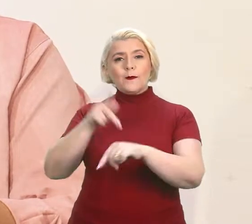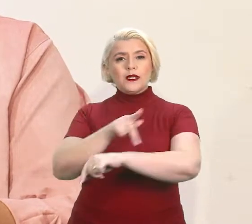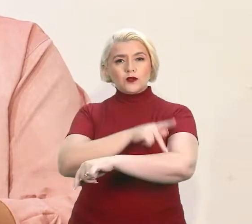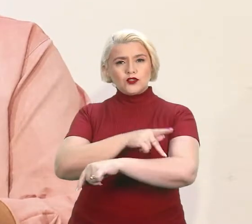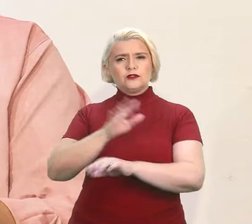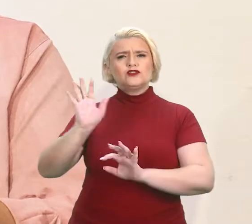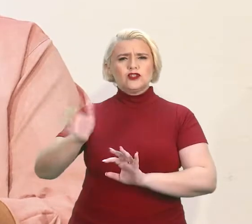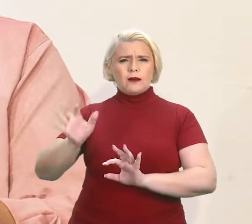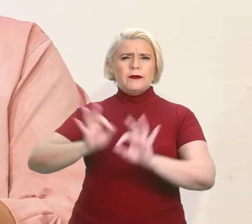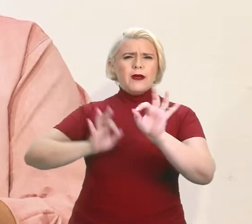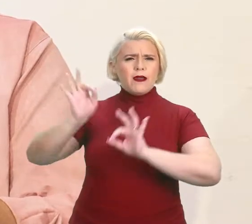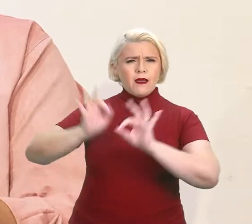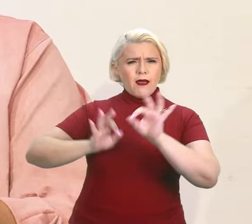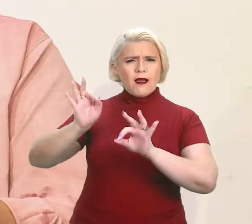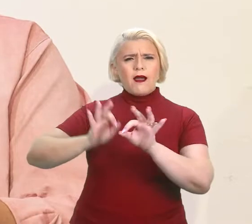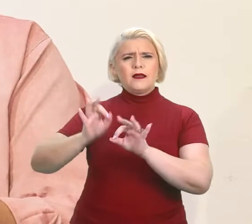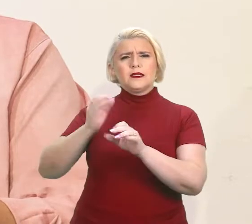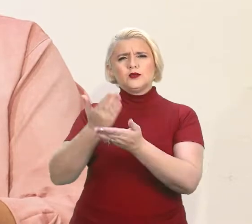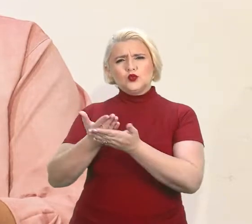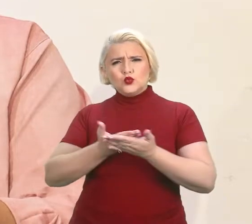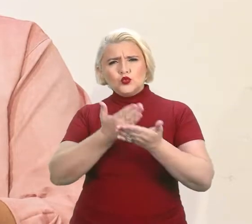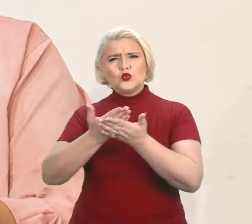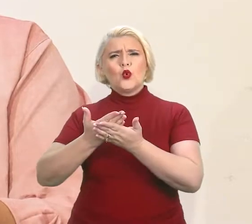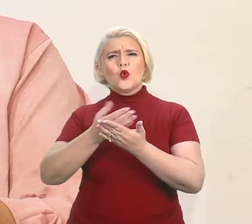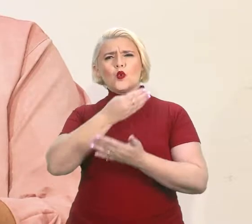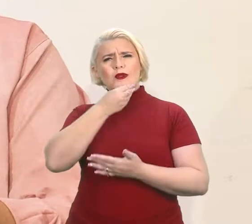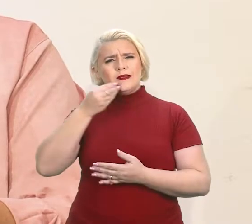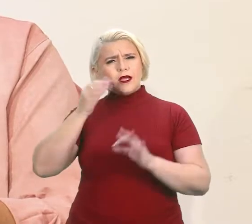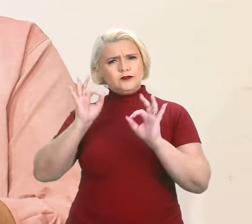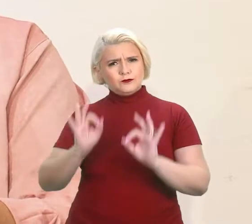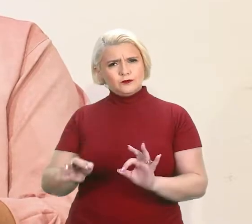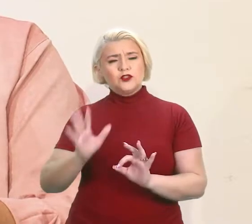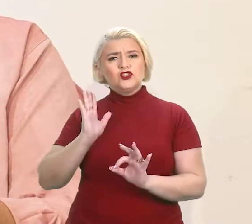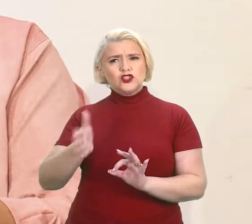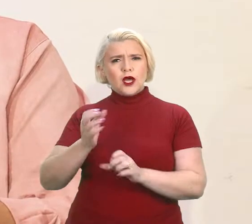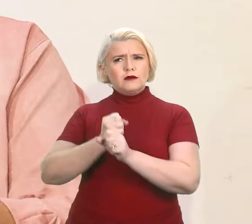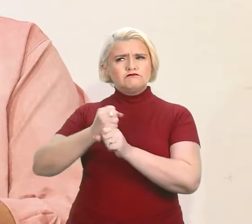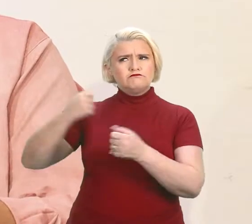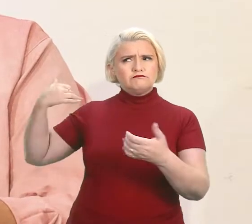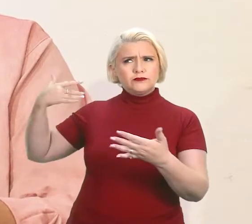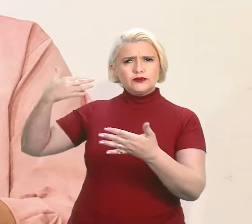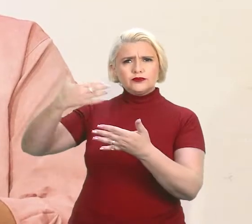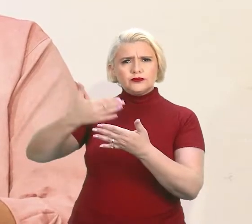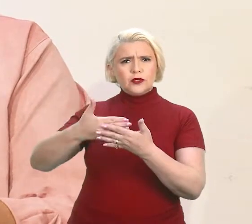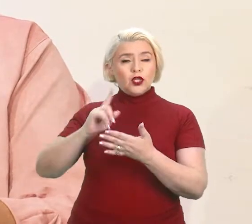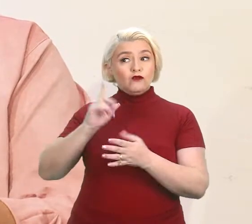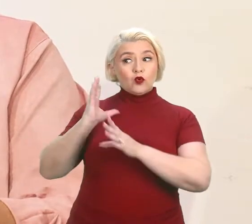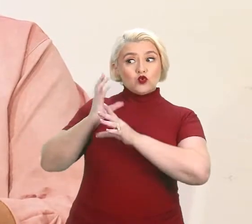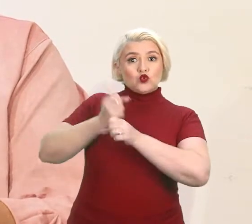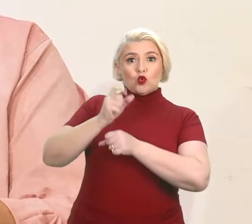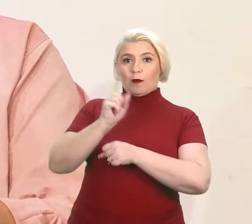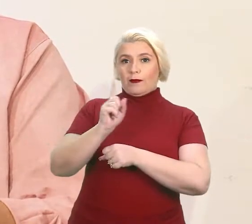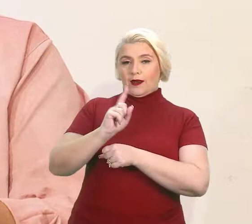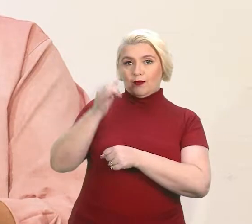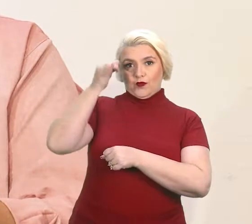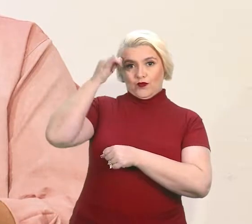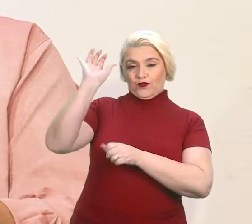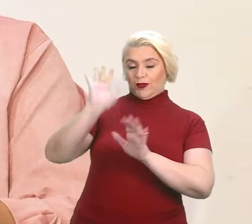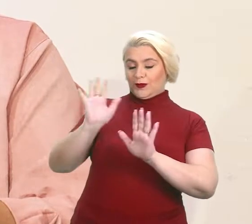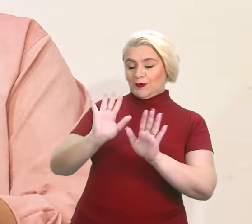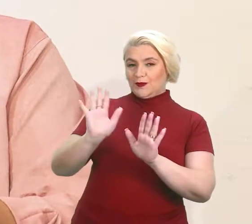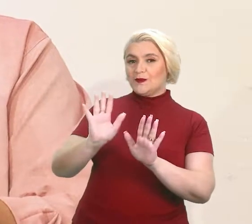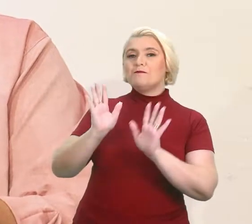bem qualificada, e vem aí já há alguns anos, eu não vou dizer quantos, né, mas já vem aí há